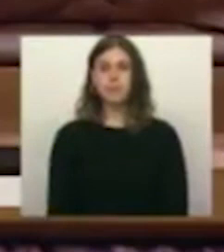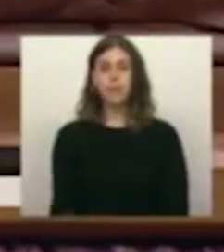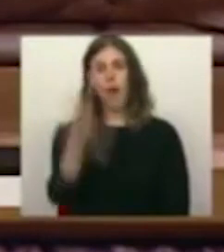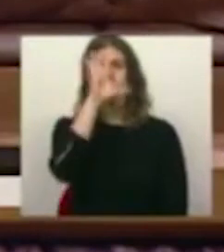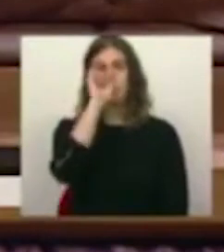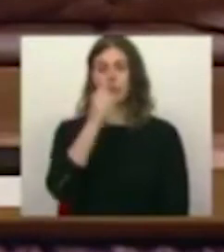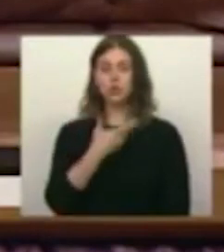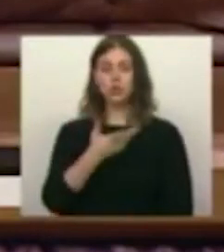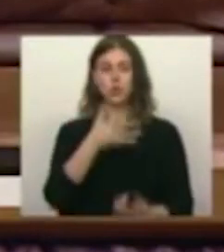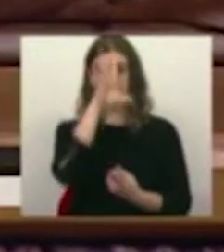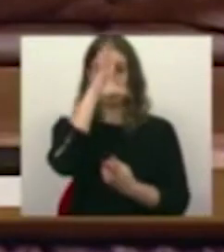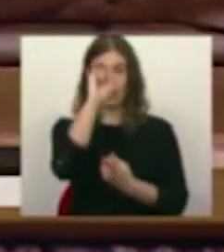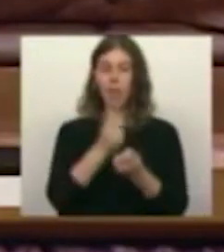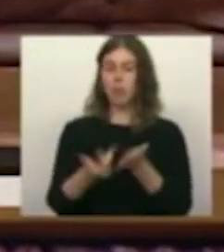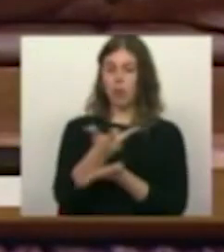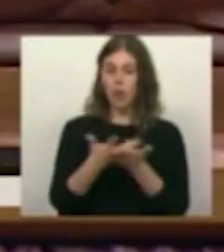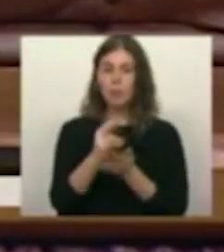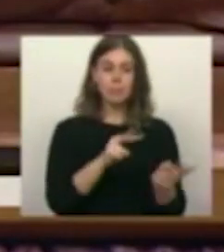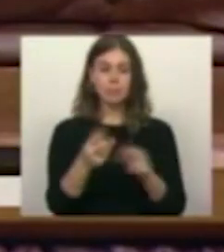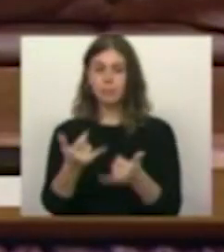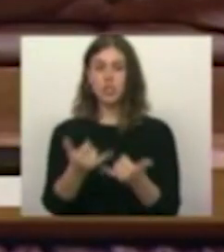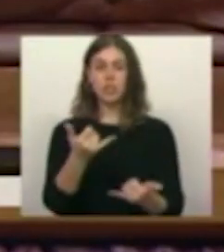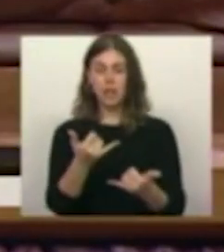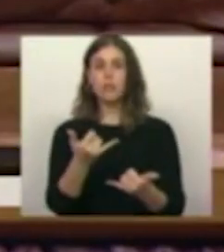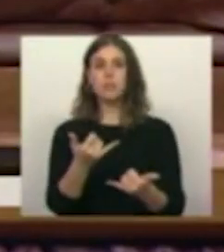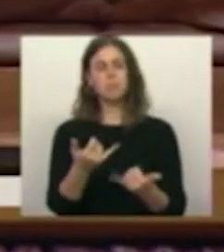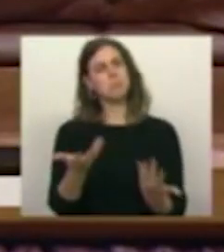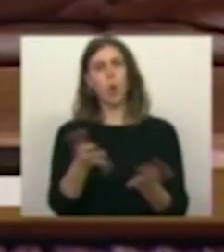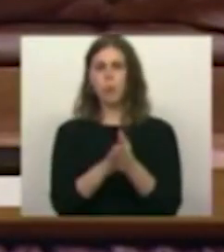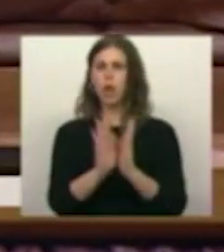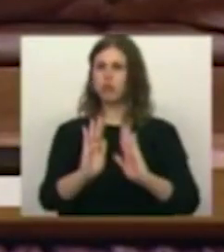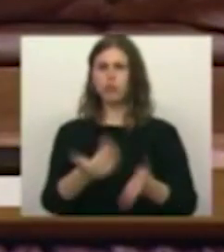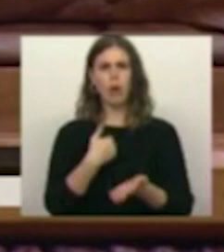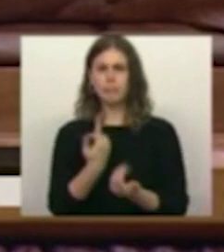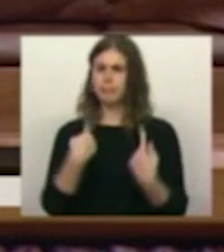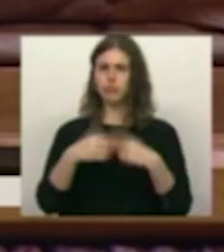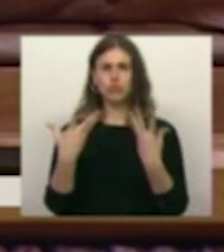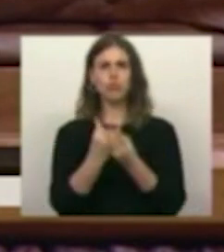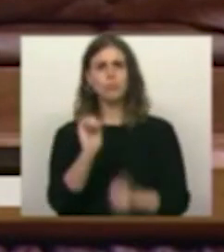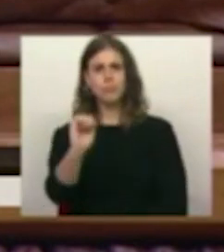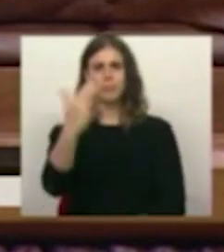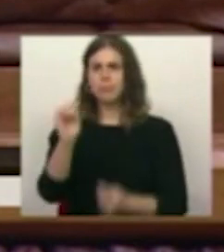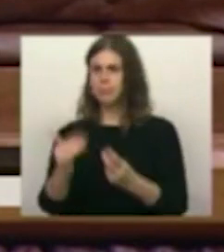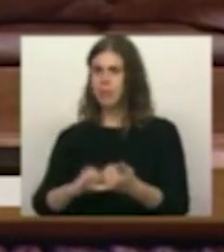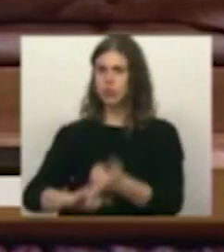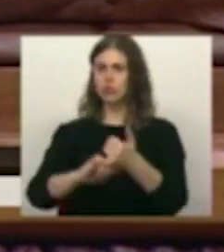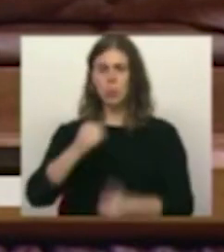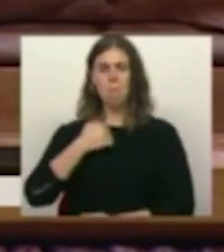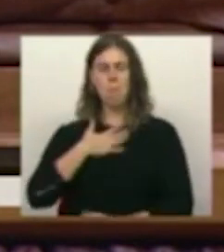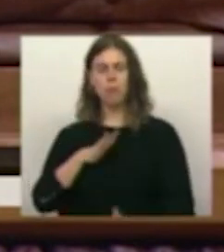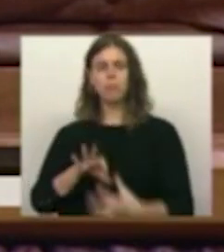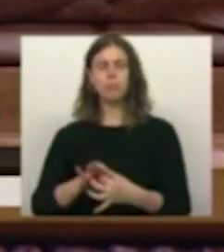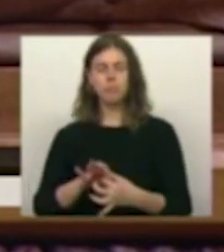O ministro de Estado da Economia e da Transição Digital já teve oportunidade de reunir com as principais associações